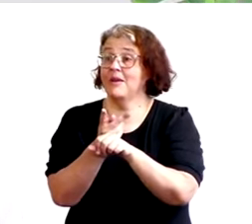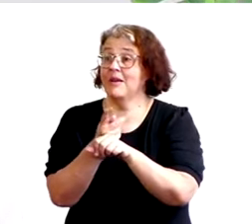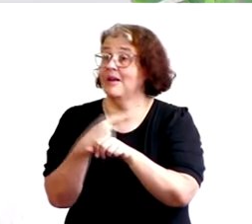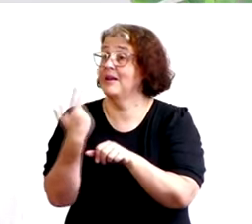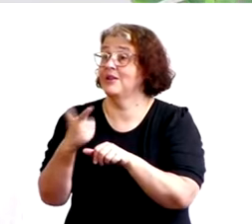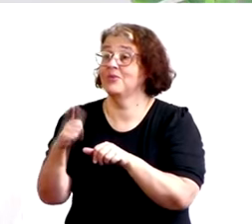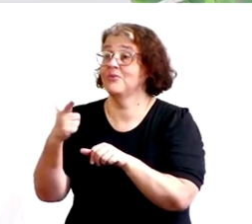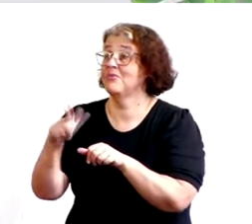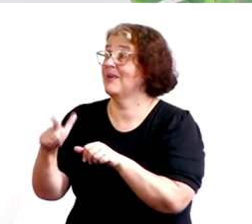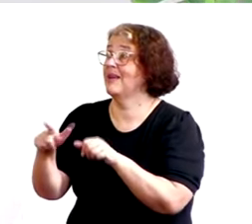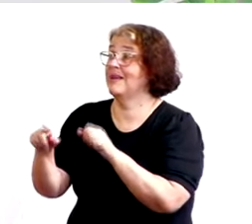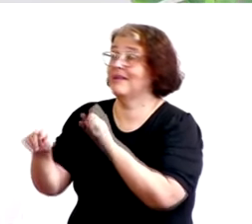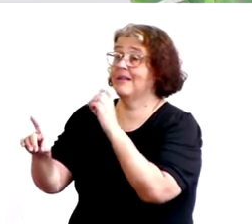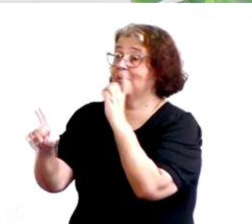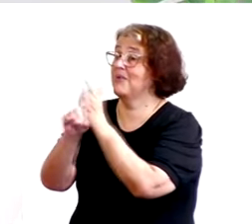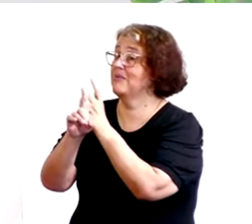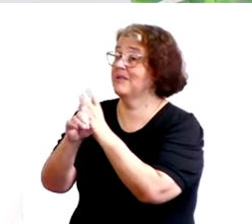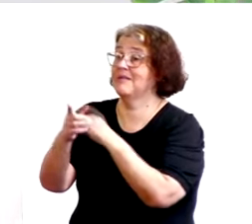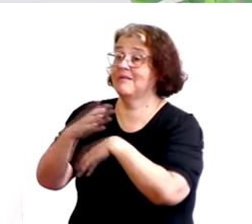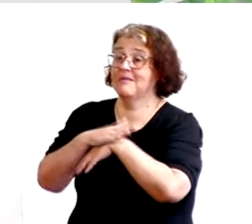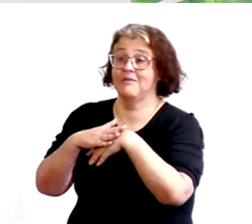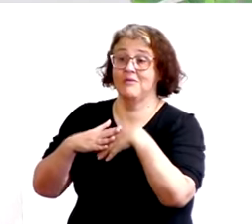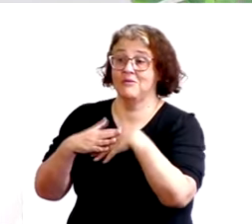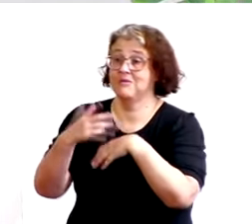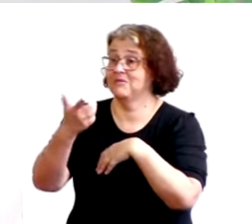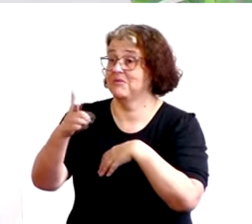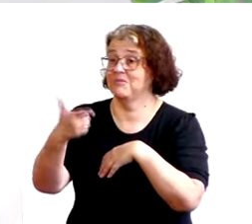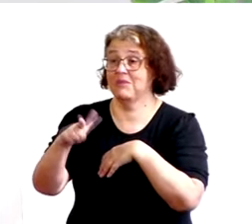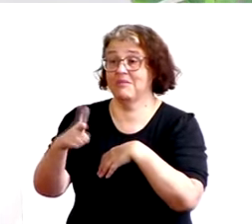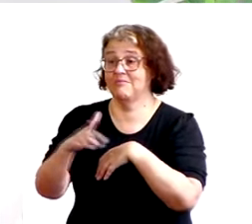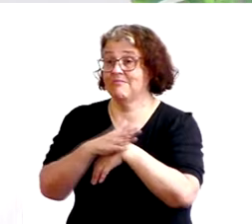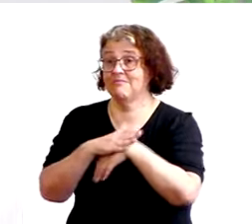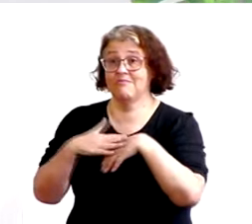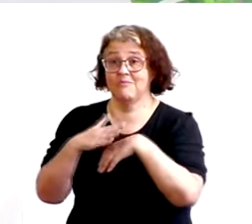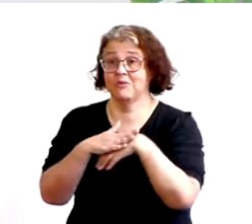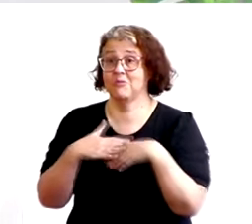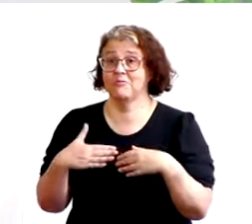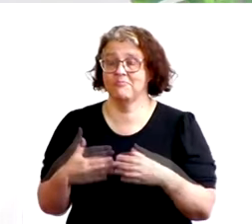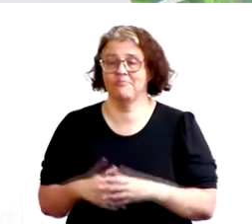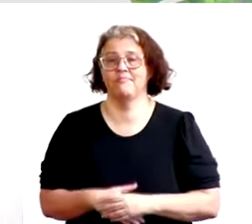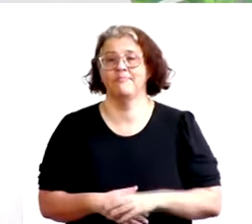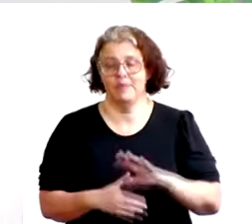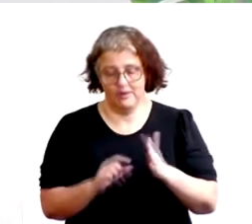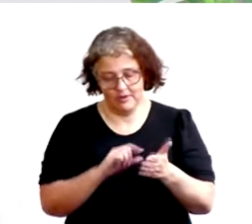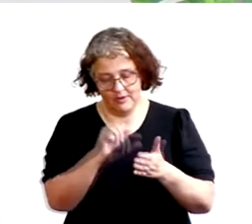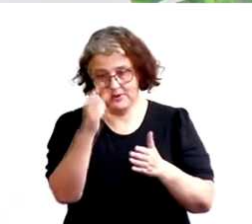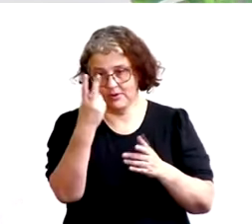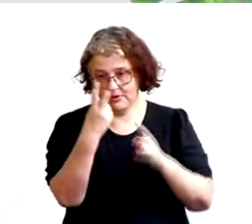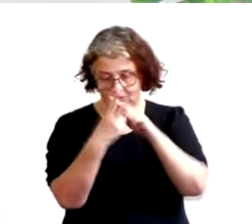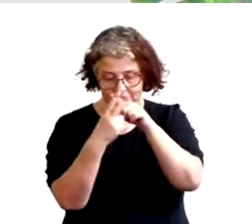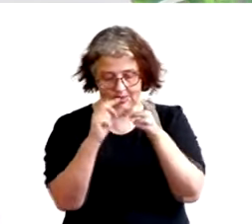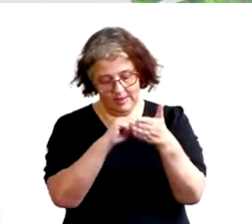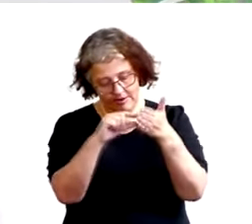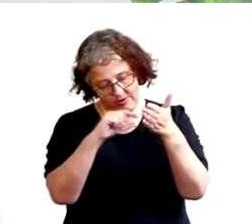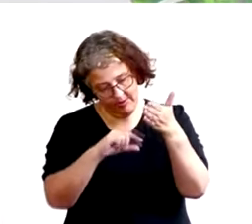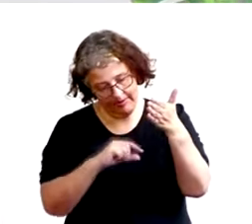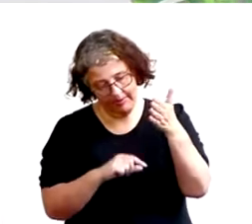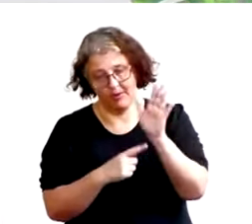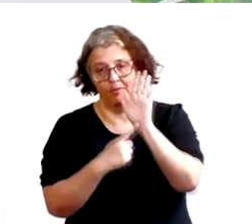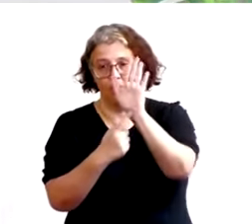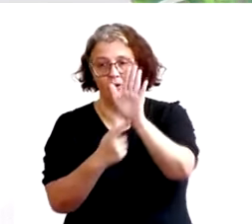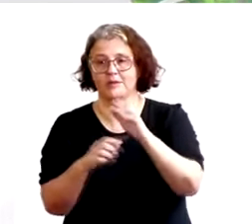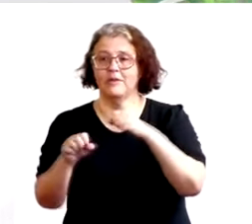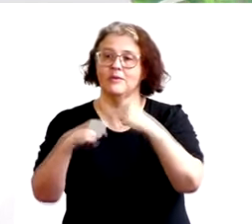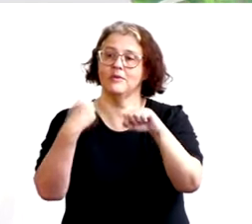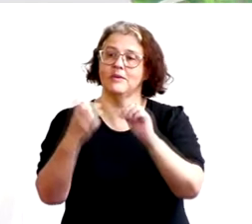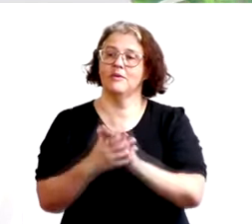consolo os dois primeiros Versículos do Salmo nos mostram então o salmista expressando a sua